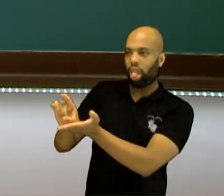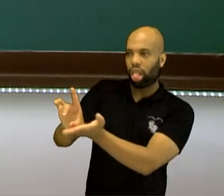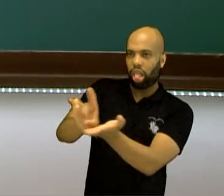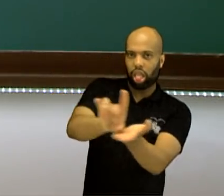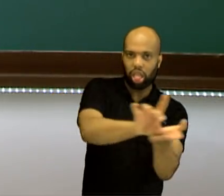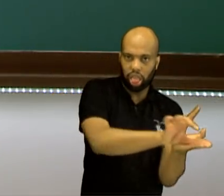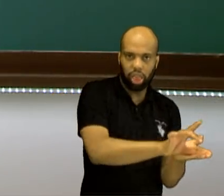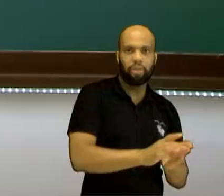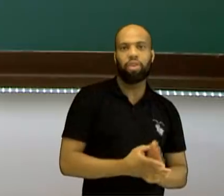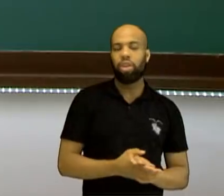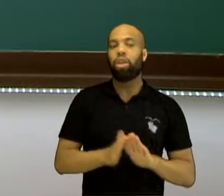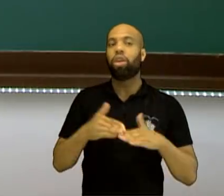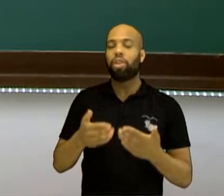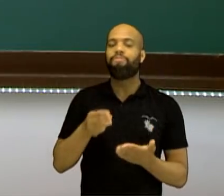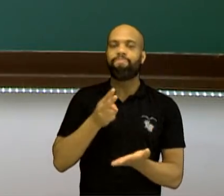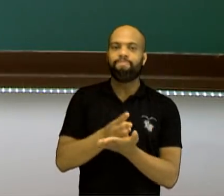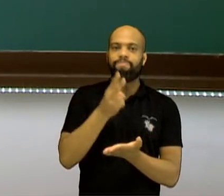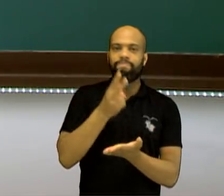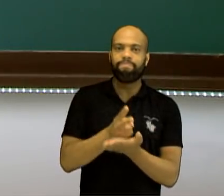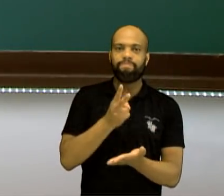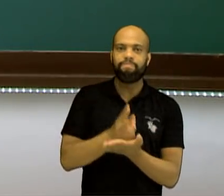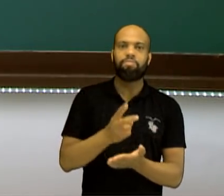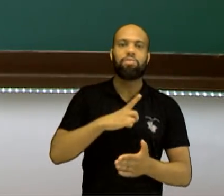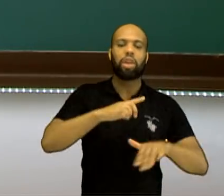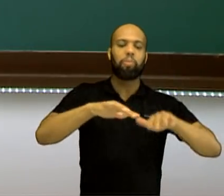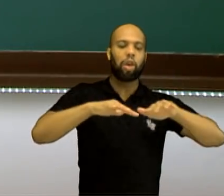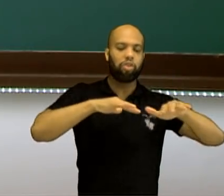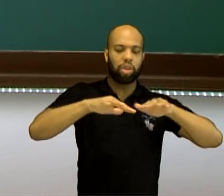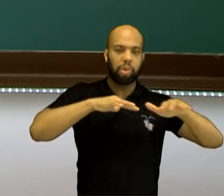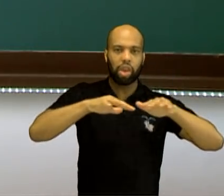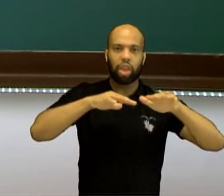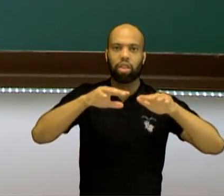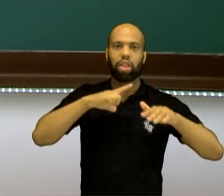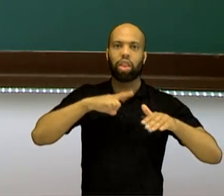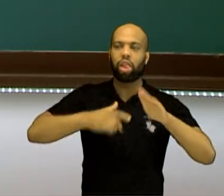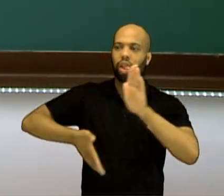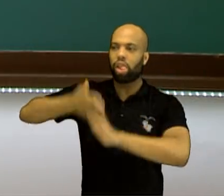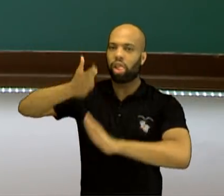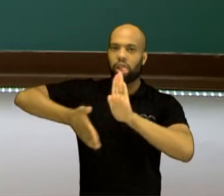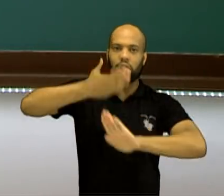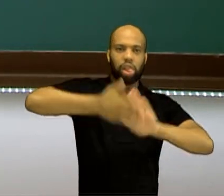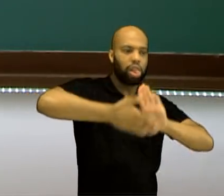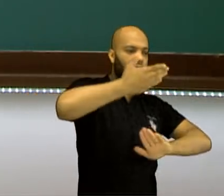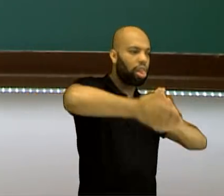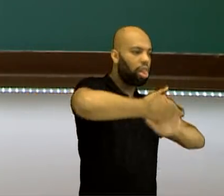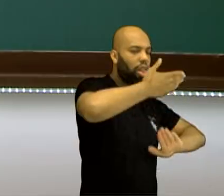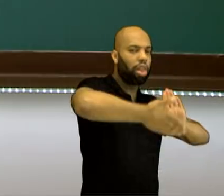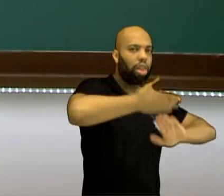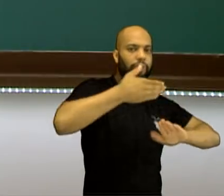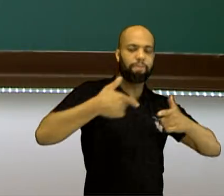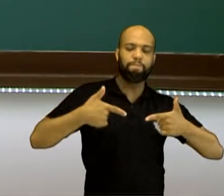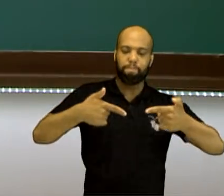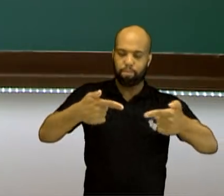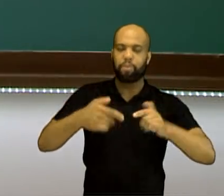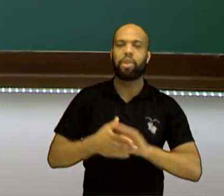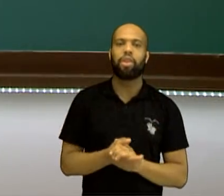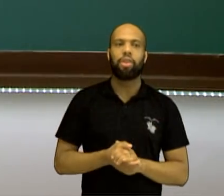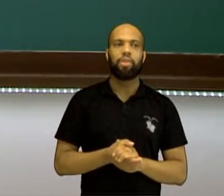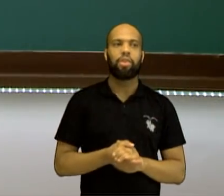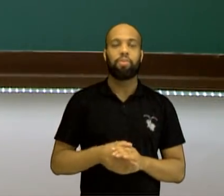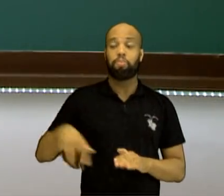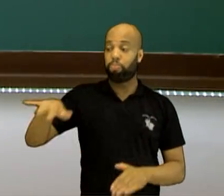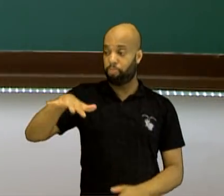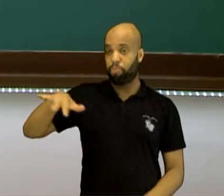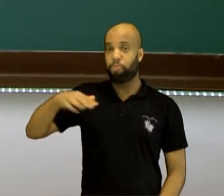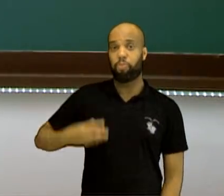territórios. Estão constantemente se movimentando por essa região, fugindo, escapando de conflitos com os habitantes